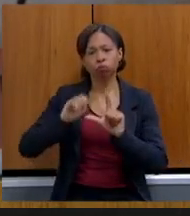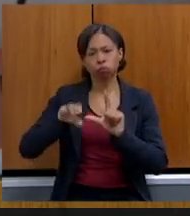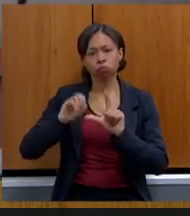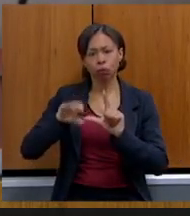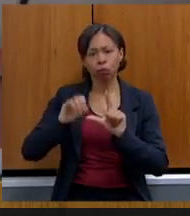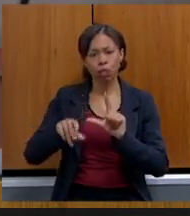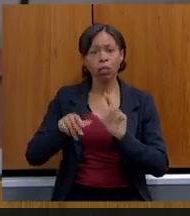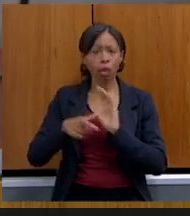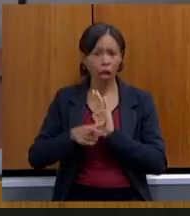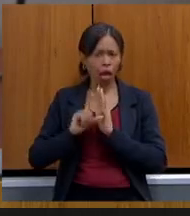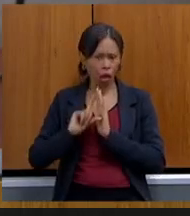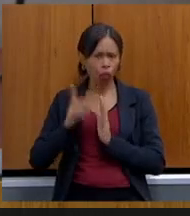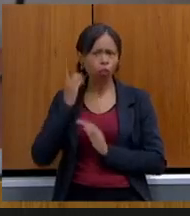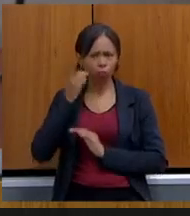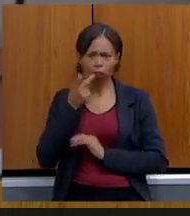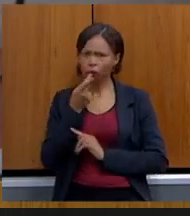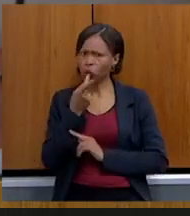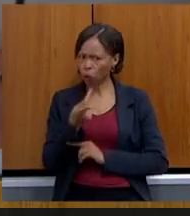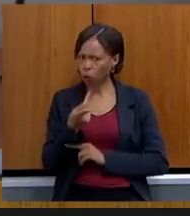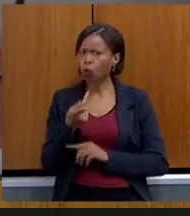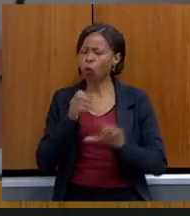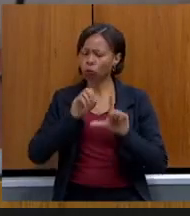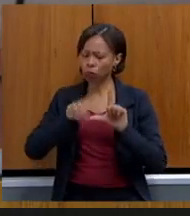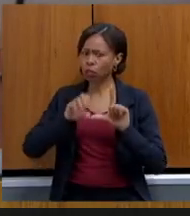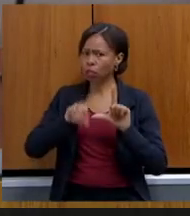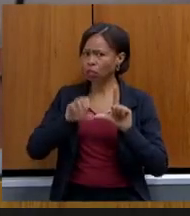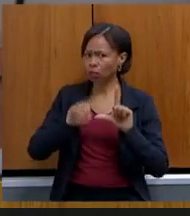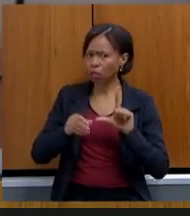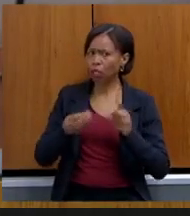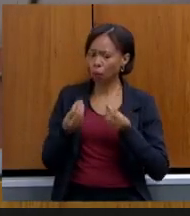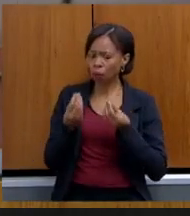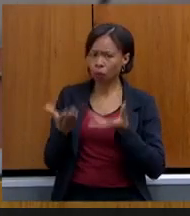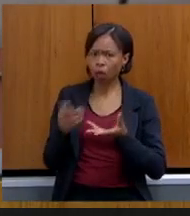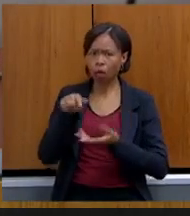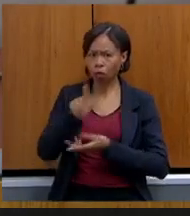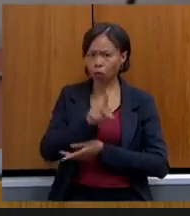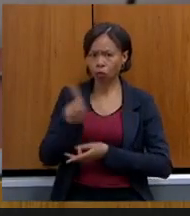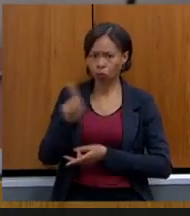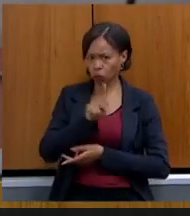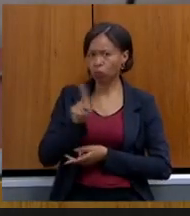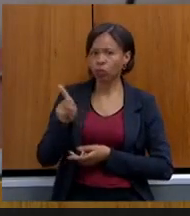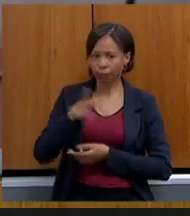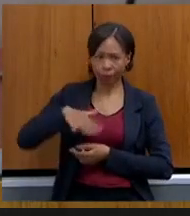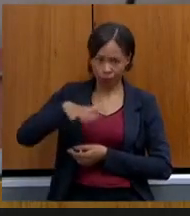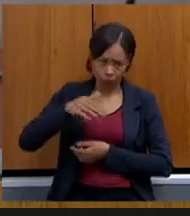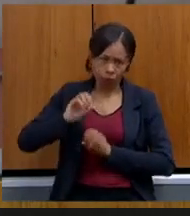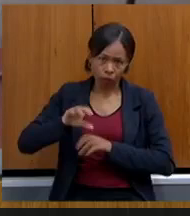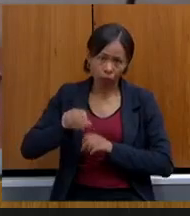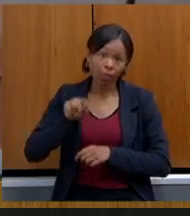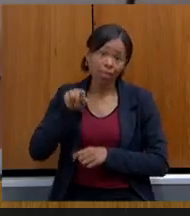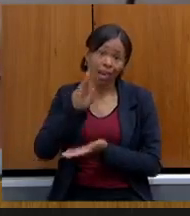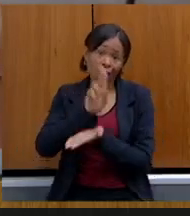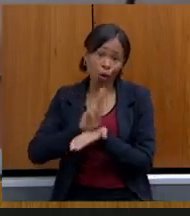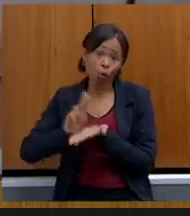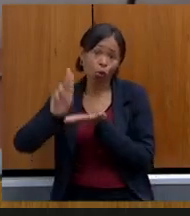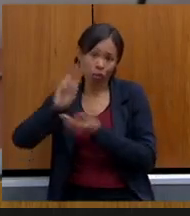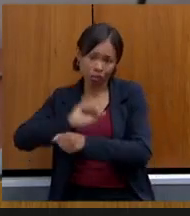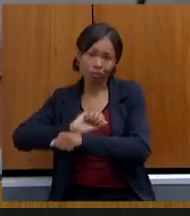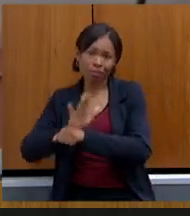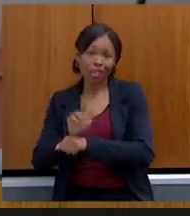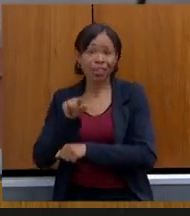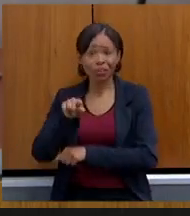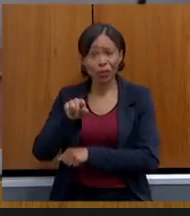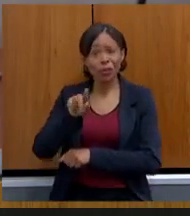Arlen Santiago tava colocando aqui de licenciatura aos nossos profissionais da educação mostra os professores será unimontes que vai começar